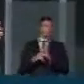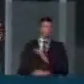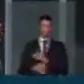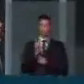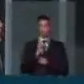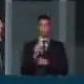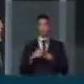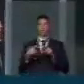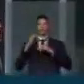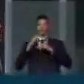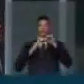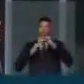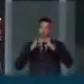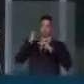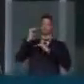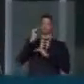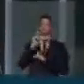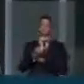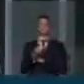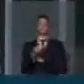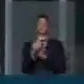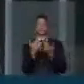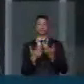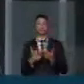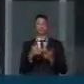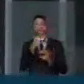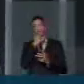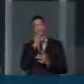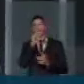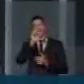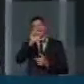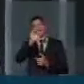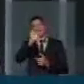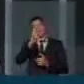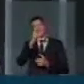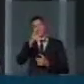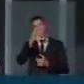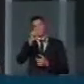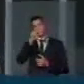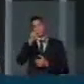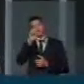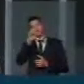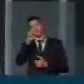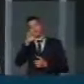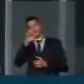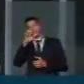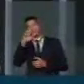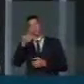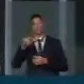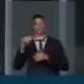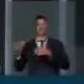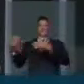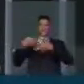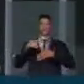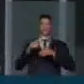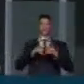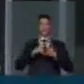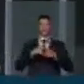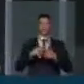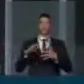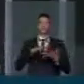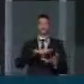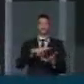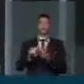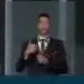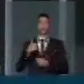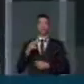sobretudo, é, como disse Shakespeare, desgraça ter vindo ao mundo para consertá-lo. E eu sempre